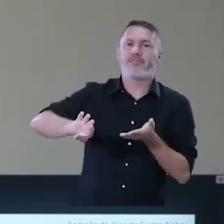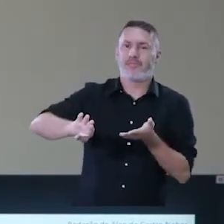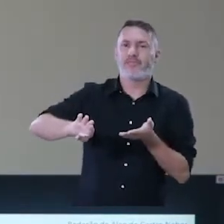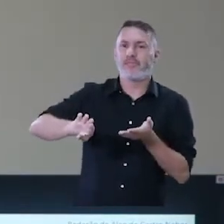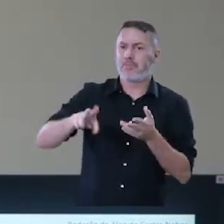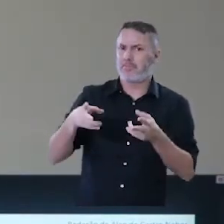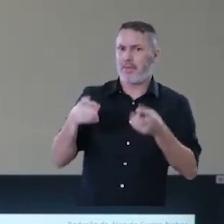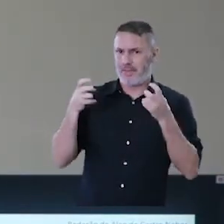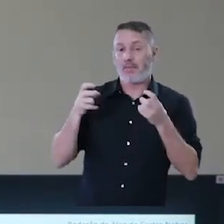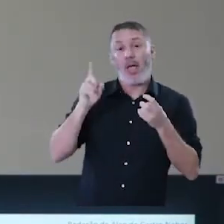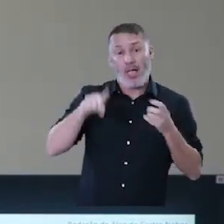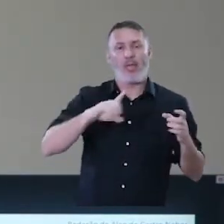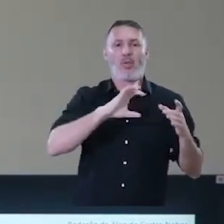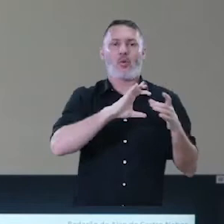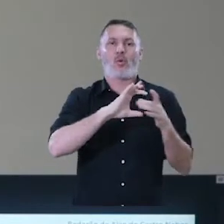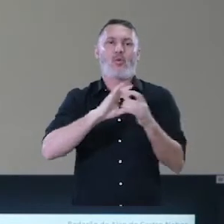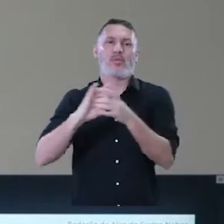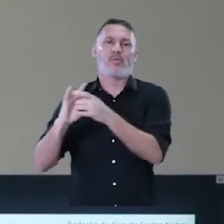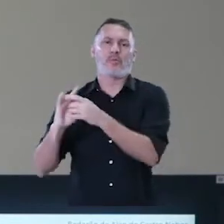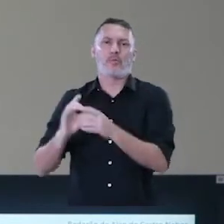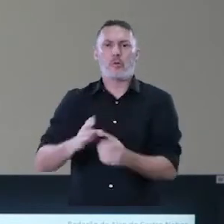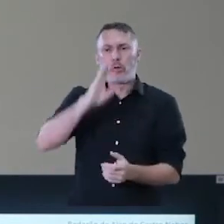consideração. Ok? Então,